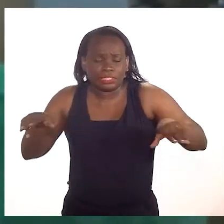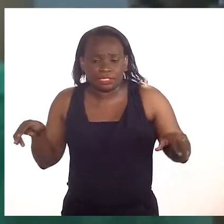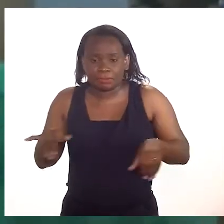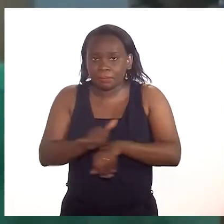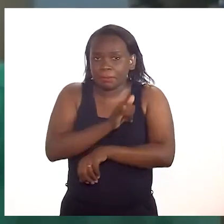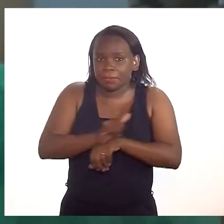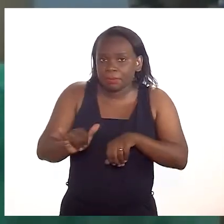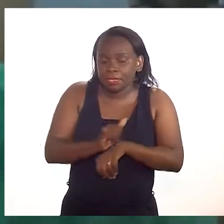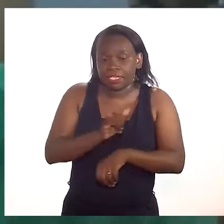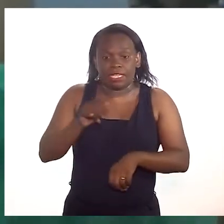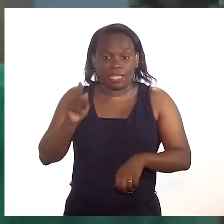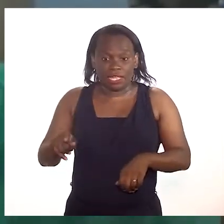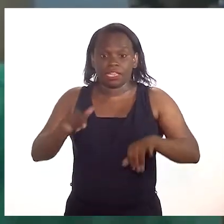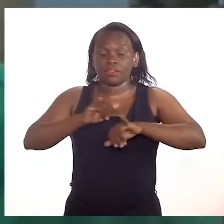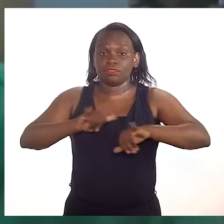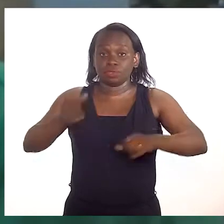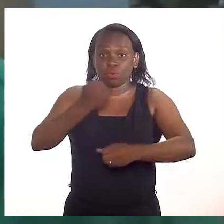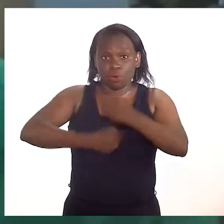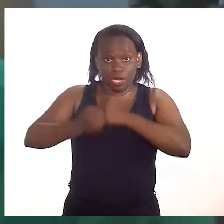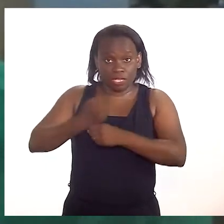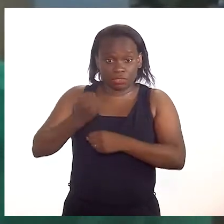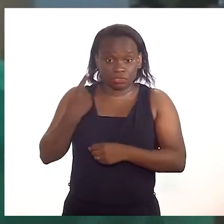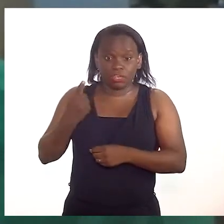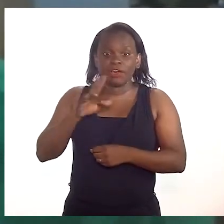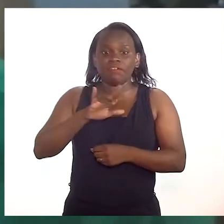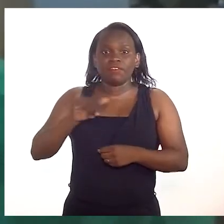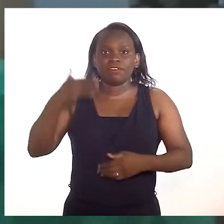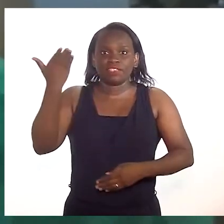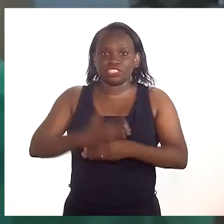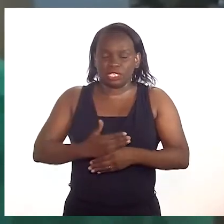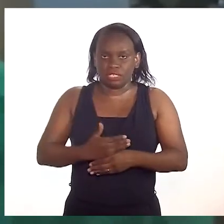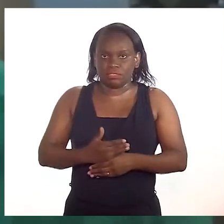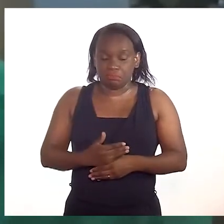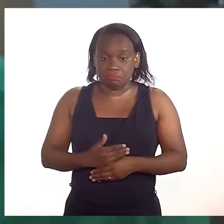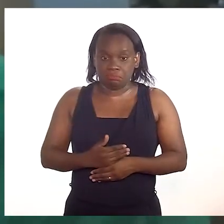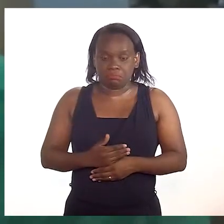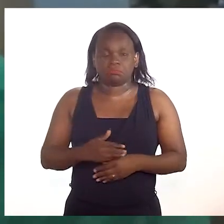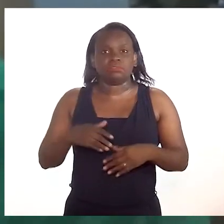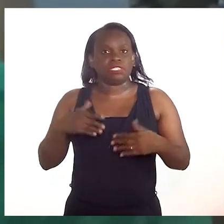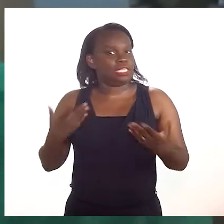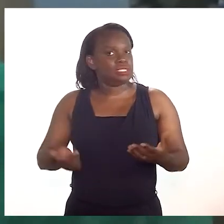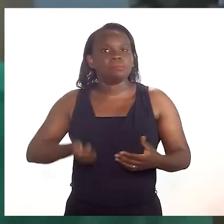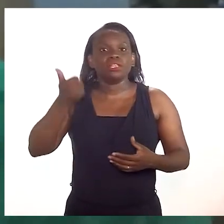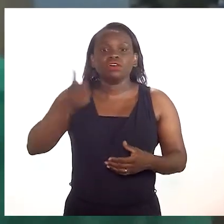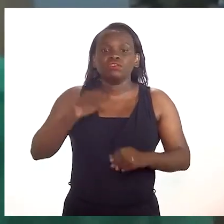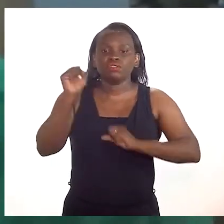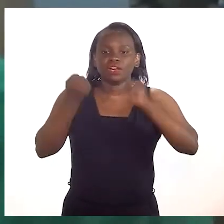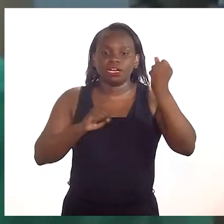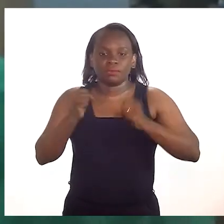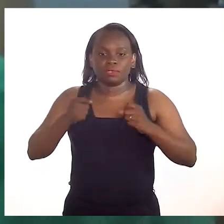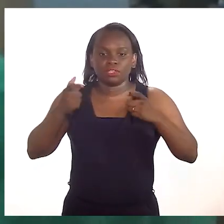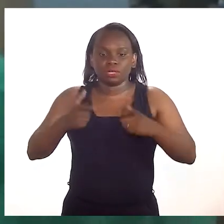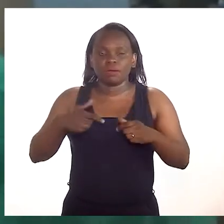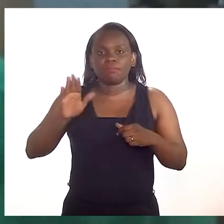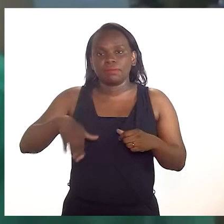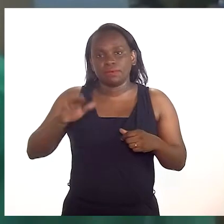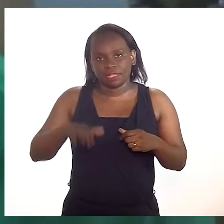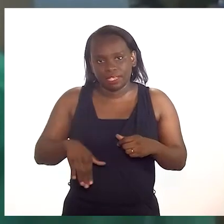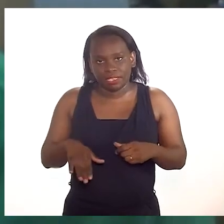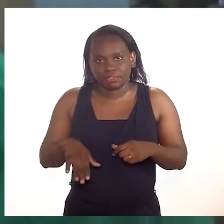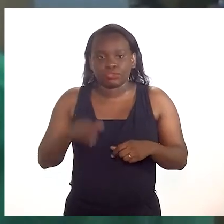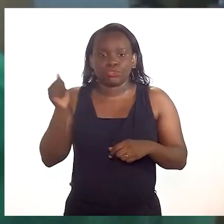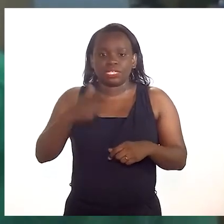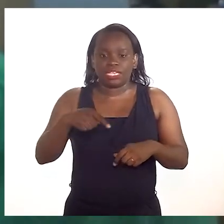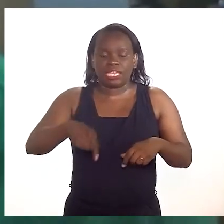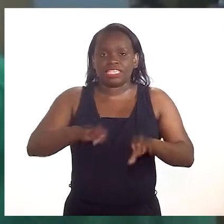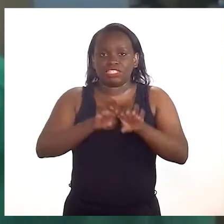enormes. Essa fábrica anunciou há um ano atrás que vai ser fechada. Eles preferem fabricar onde é mais barato